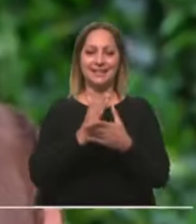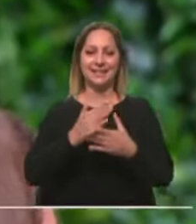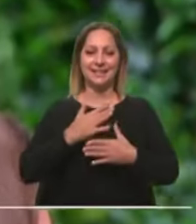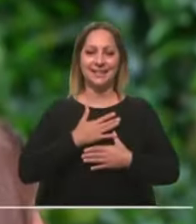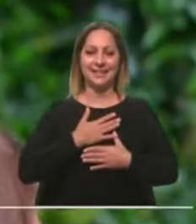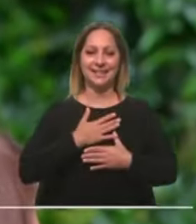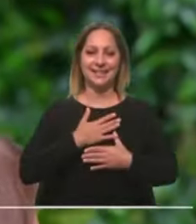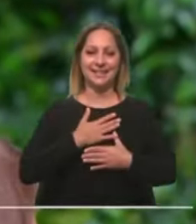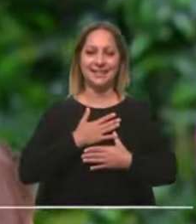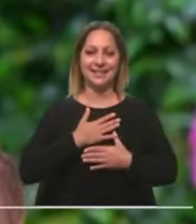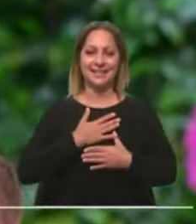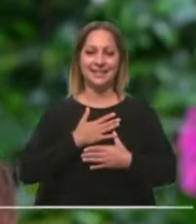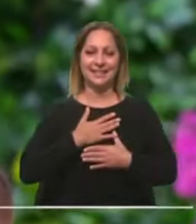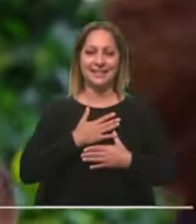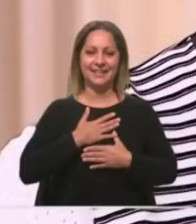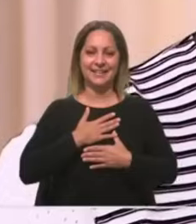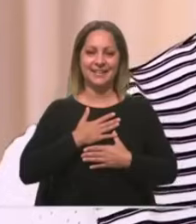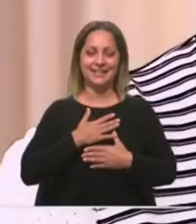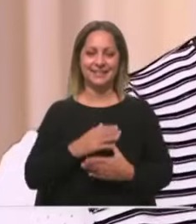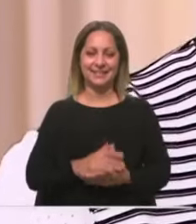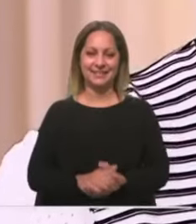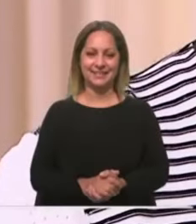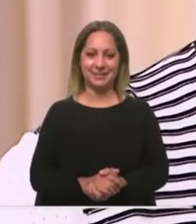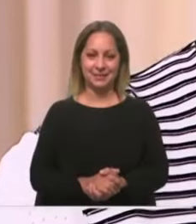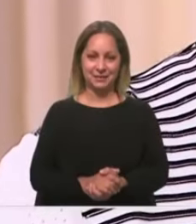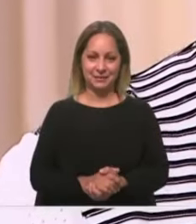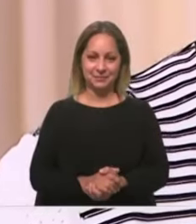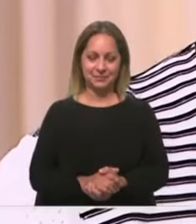Tenho já que responder. Eu já lhe pedi. O Tiago